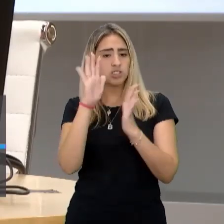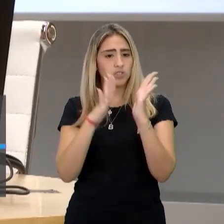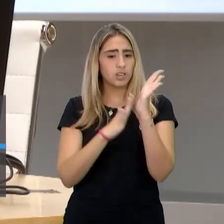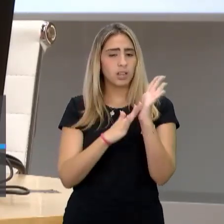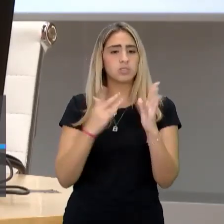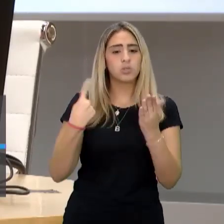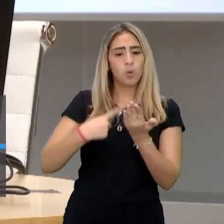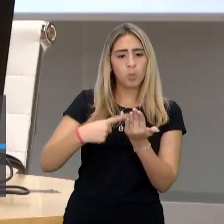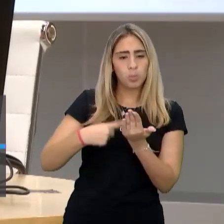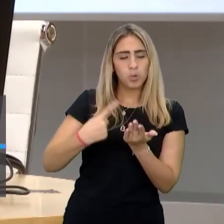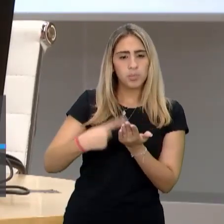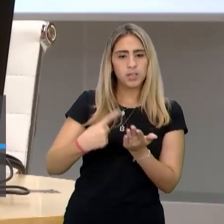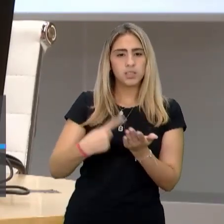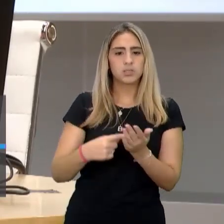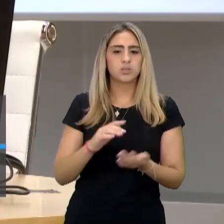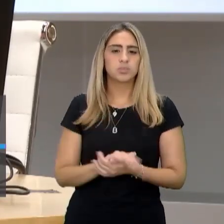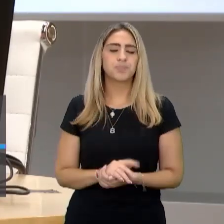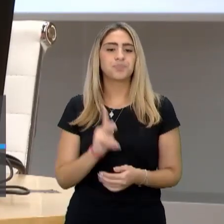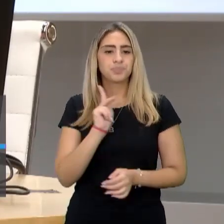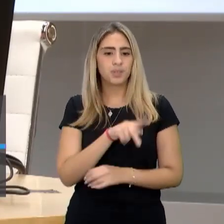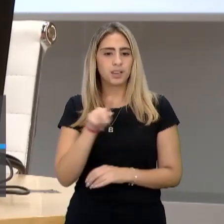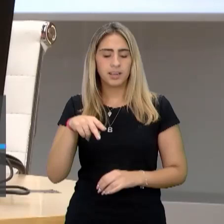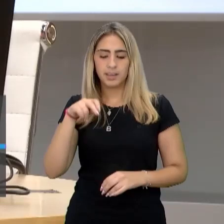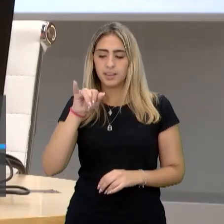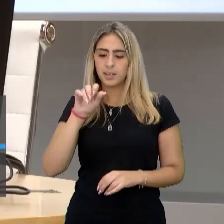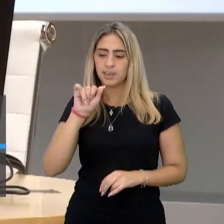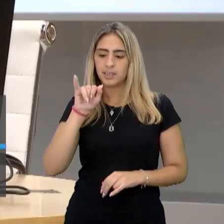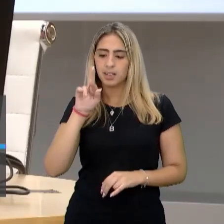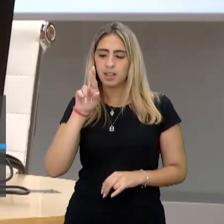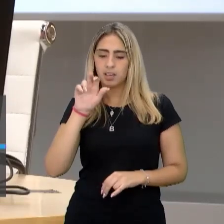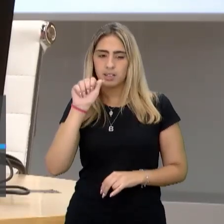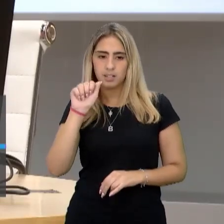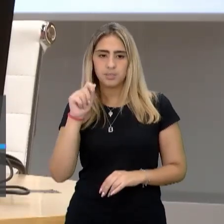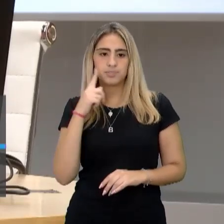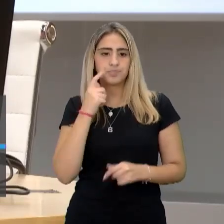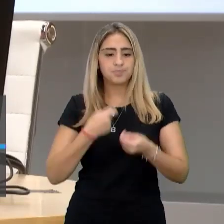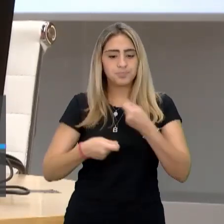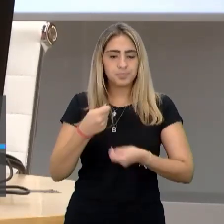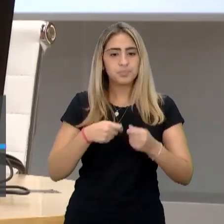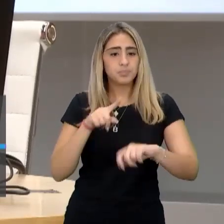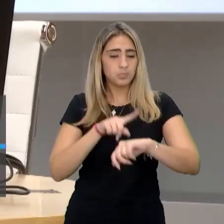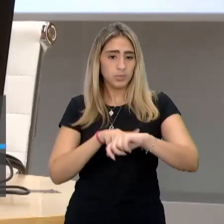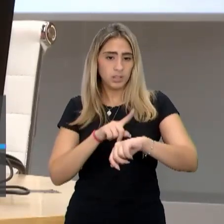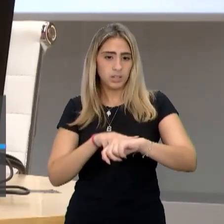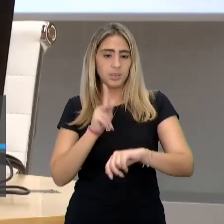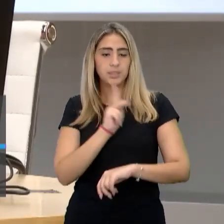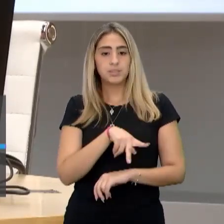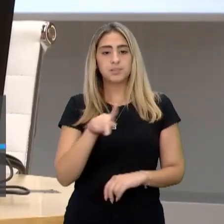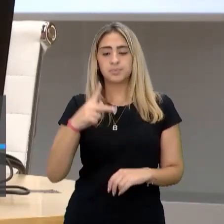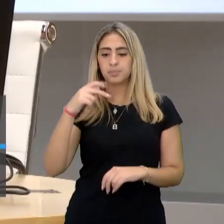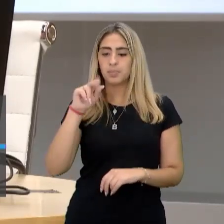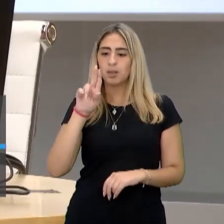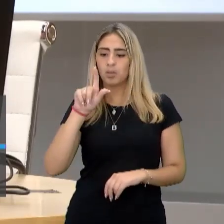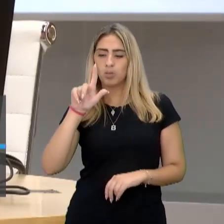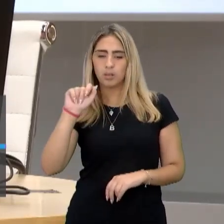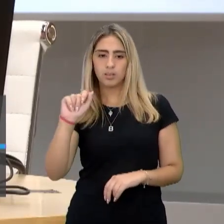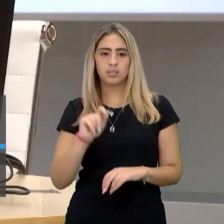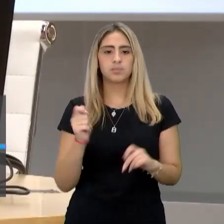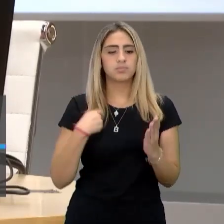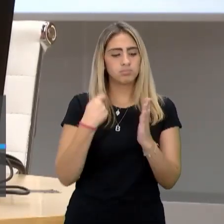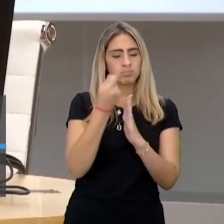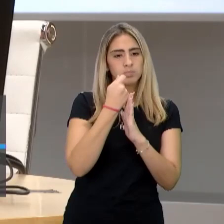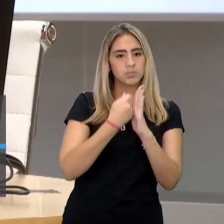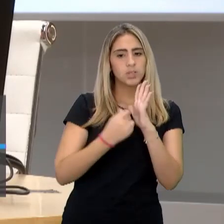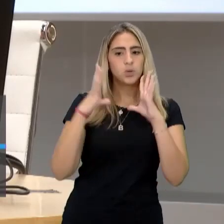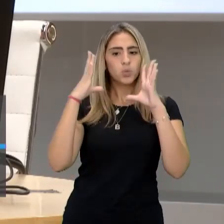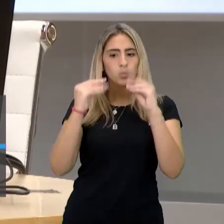os compromissos. A professora Nayara, para administrar o tempo. A professora Paula, anotar